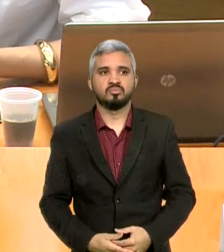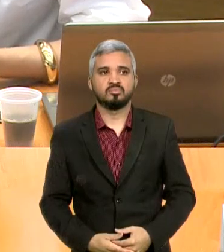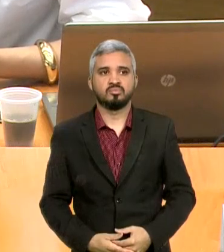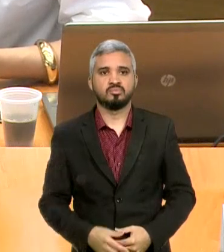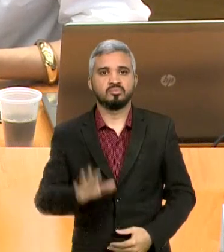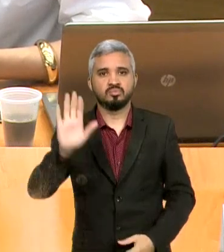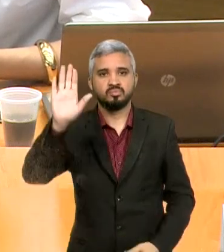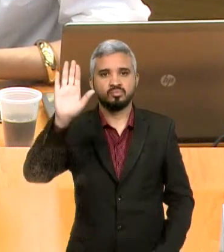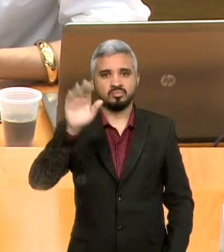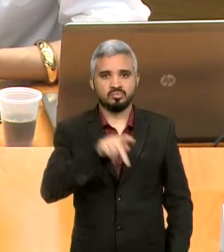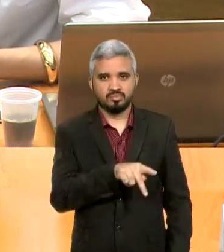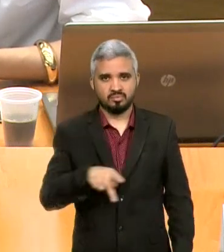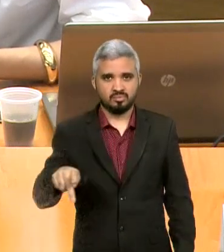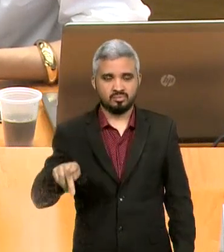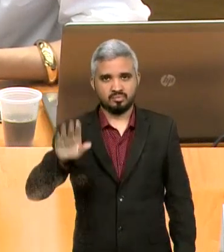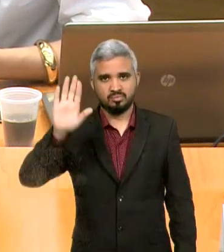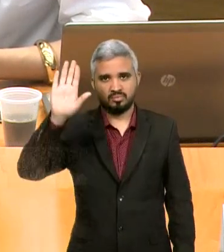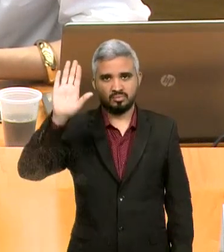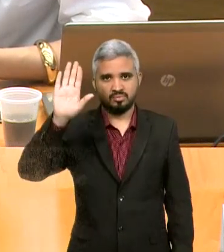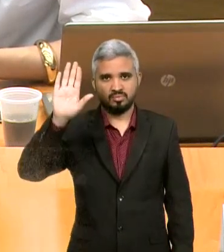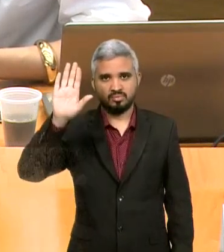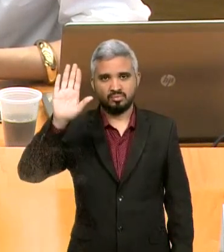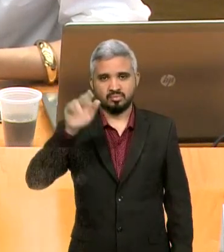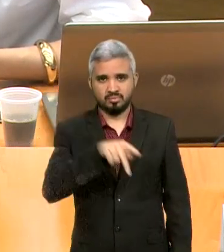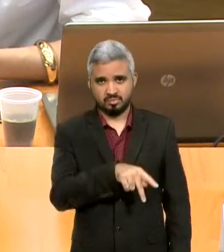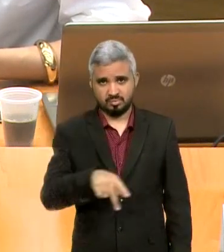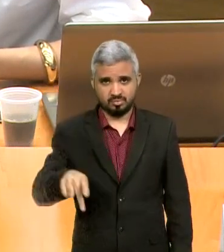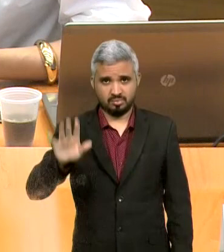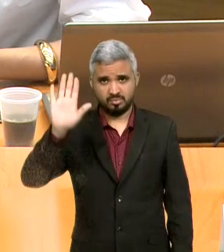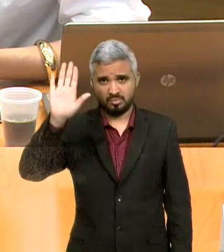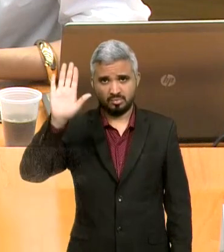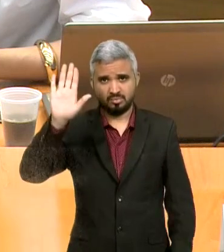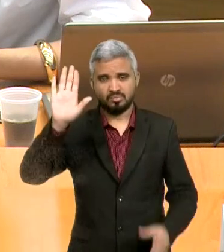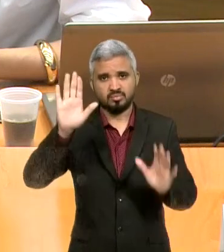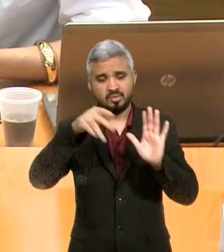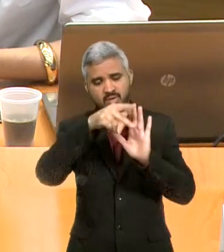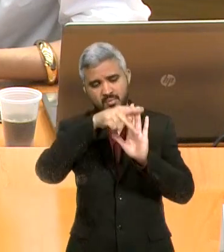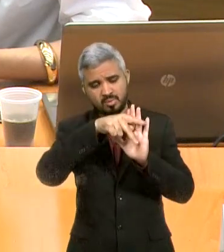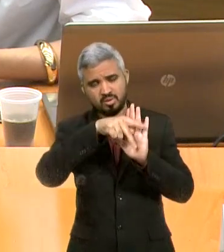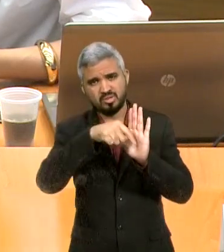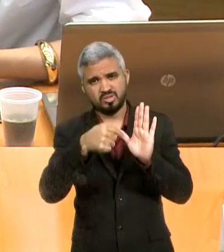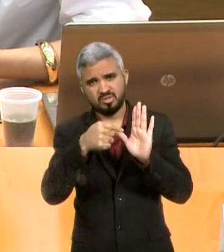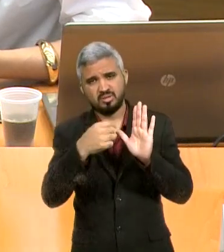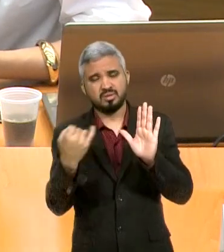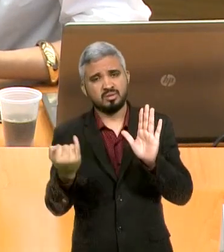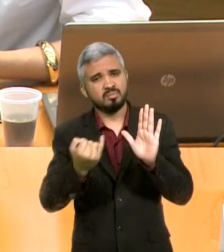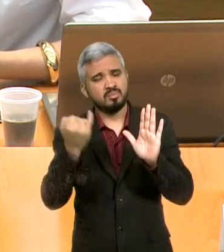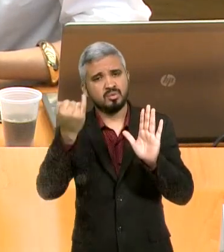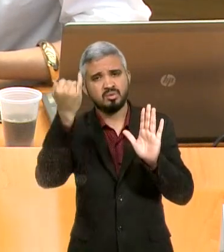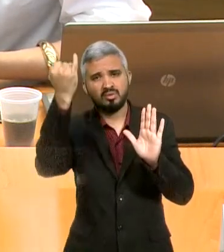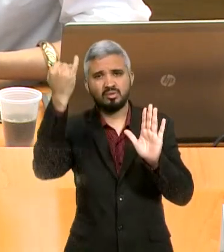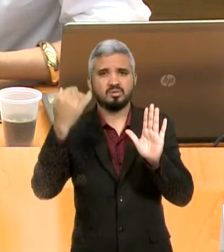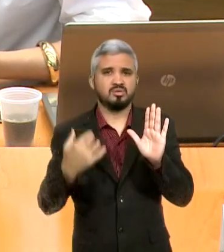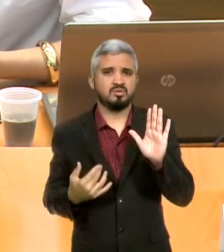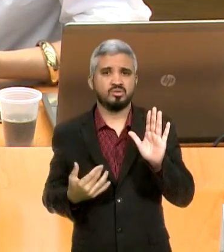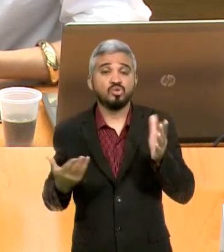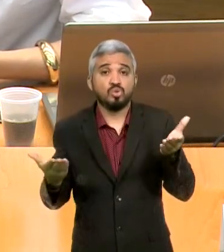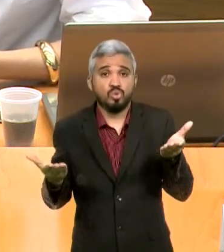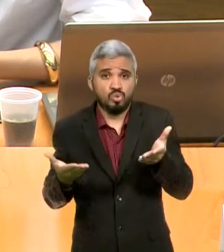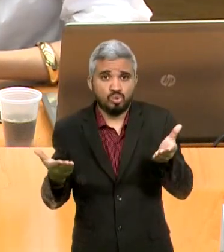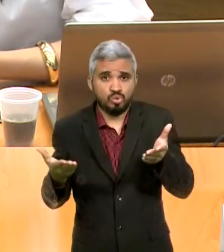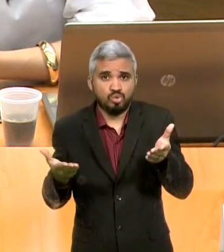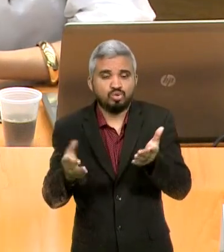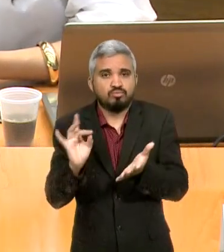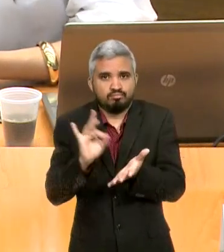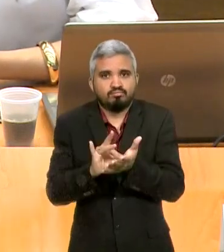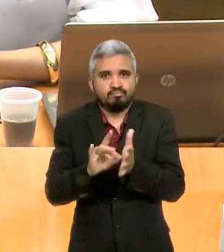Presidente. Sim. Presidente, isso é um projeto muito importante e que, na bem da verdade, hoje já é lei.